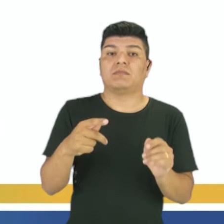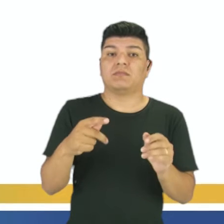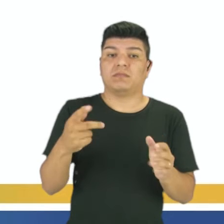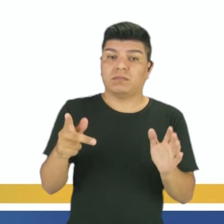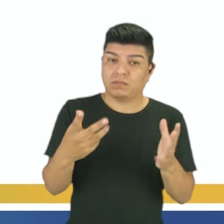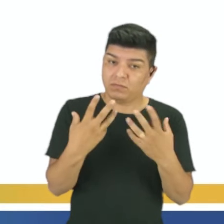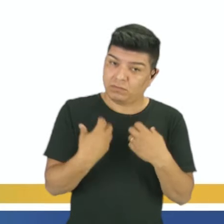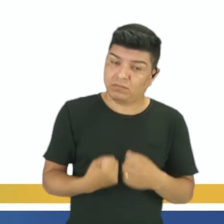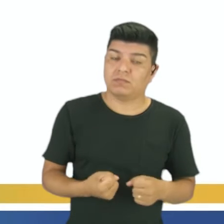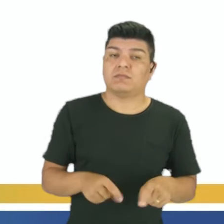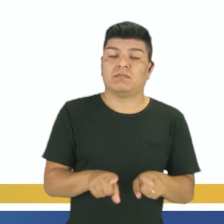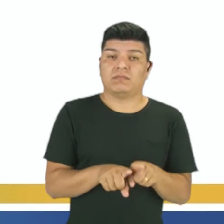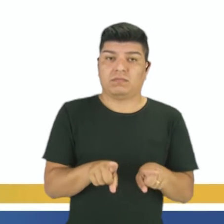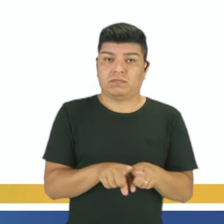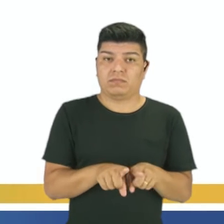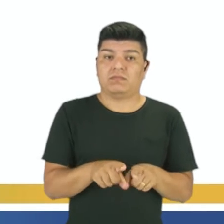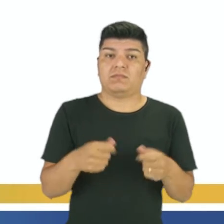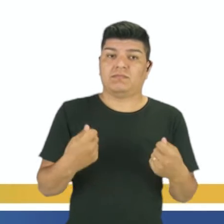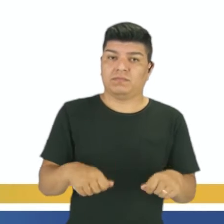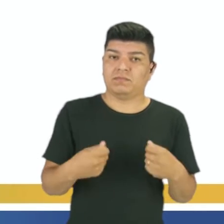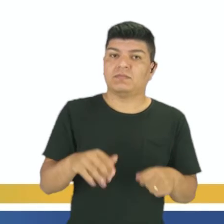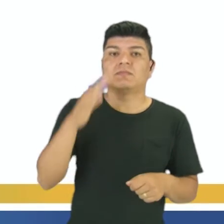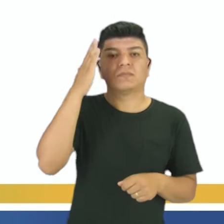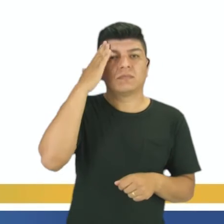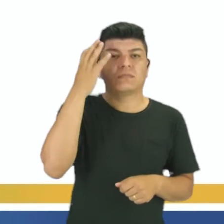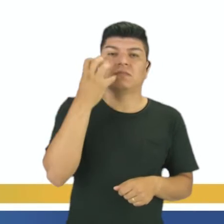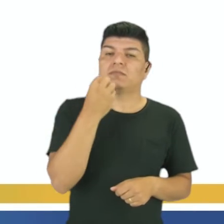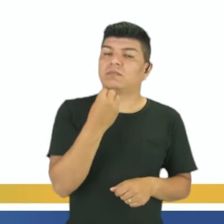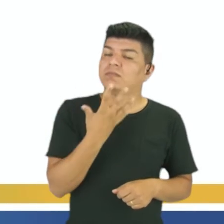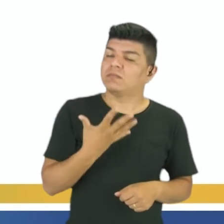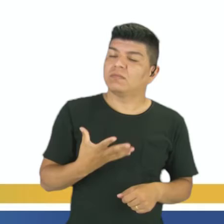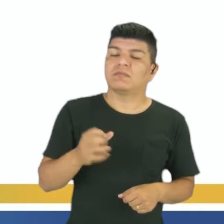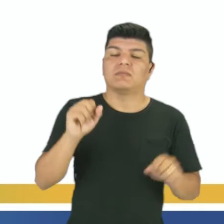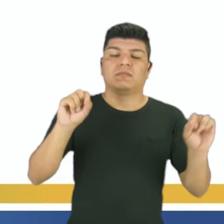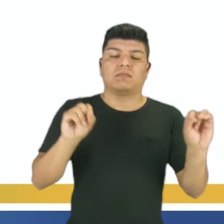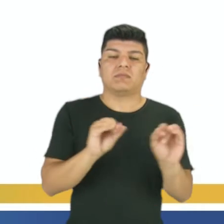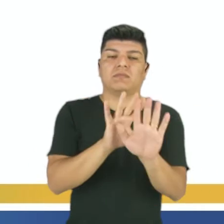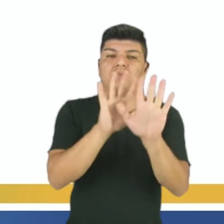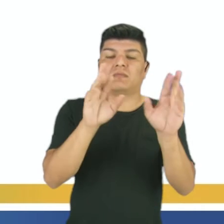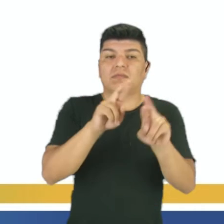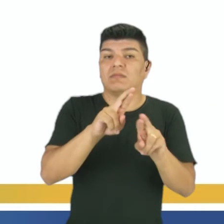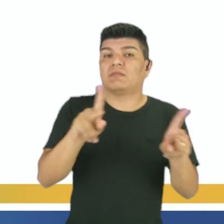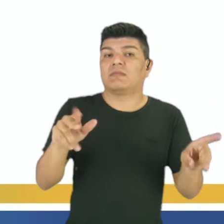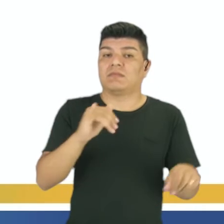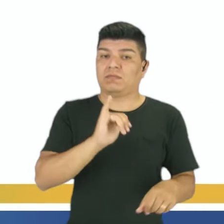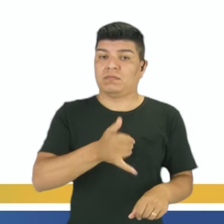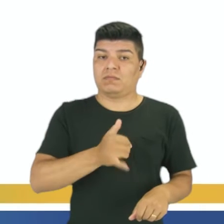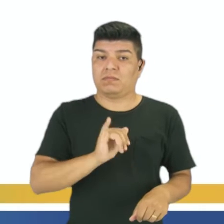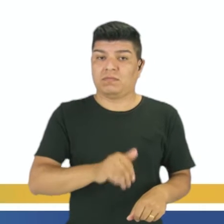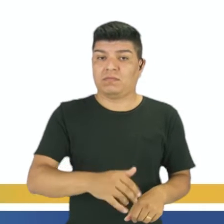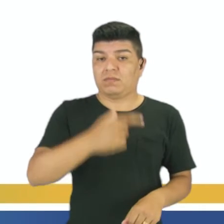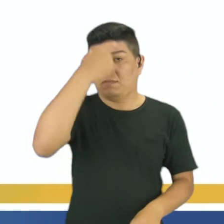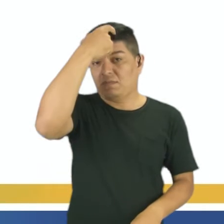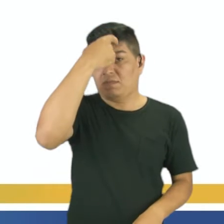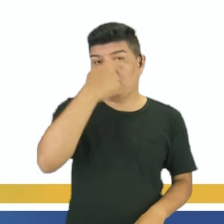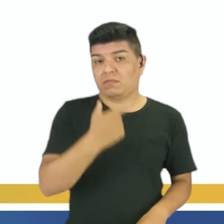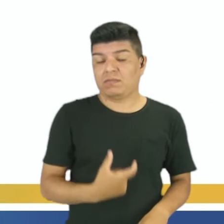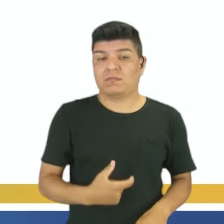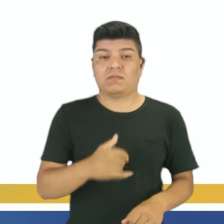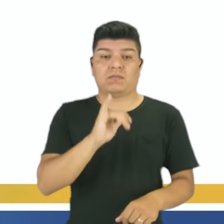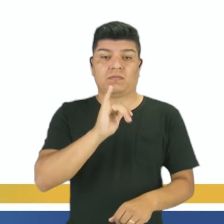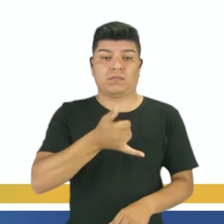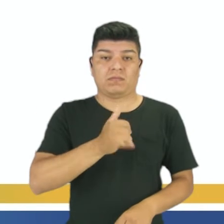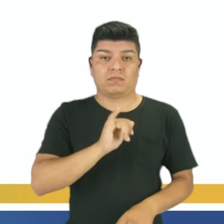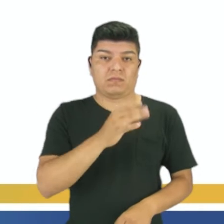dele. Então, você tem que saber muito bem e claro a diferença entre o narrador personagem, o